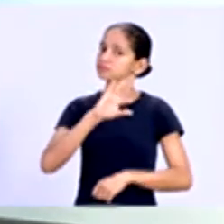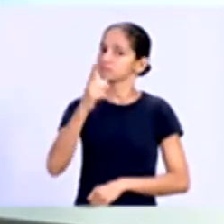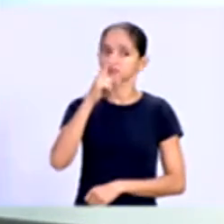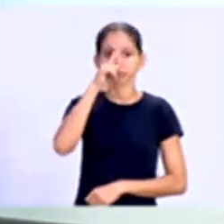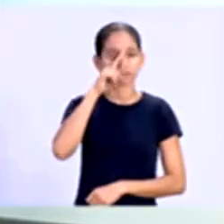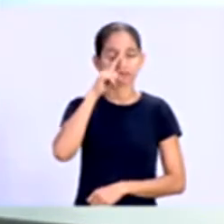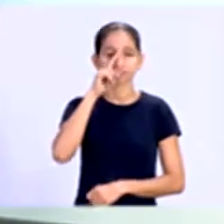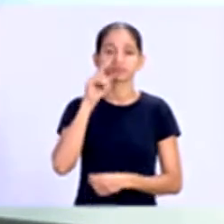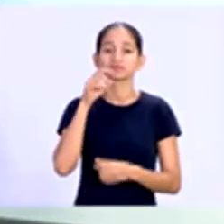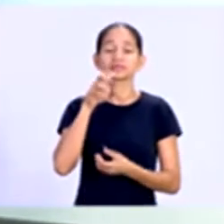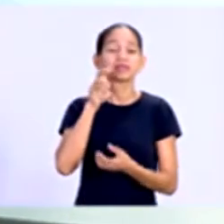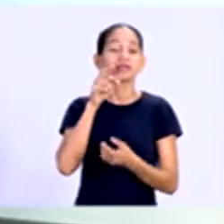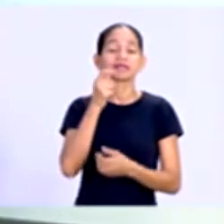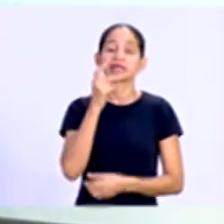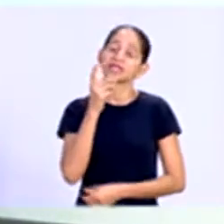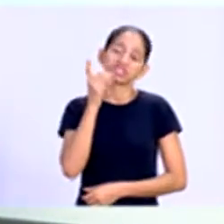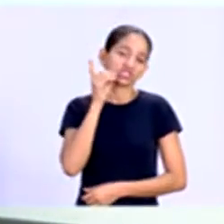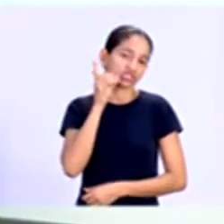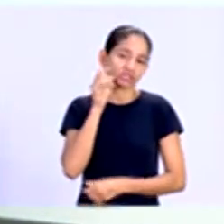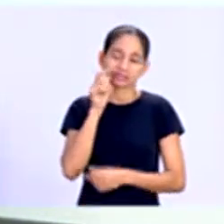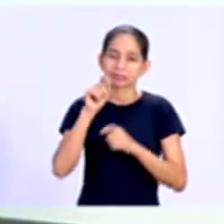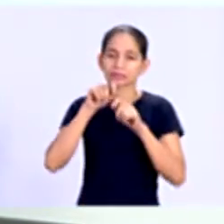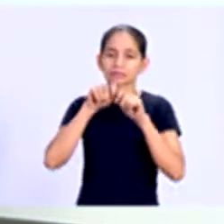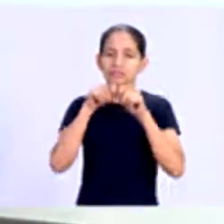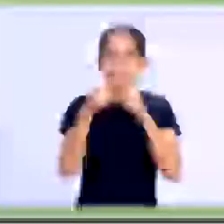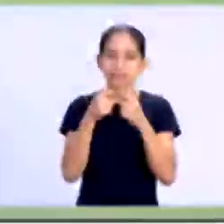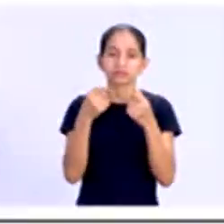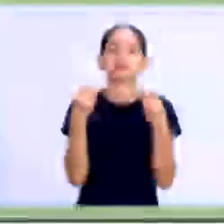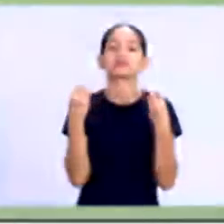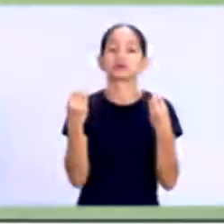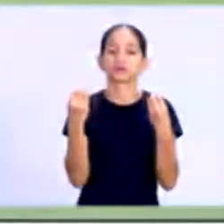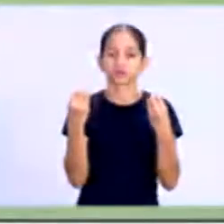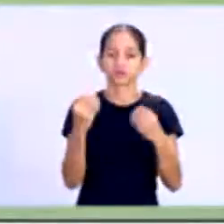ter quebrado os dentes, por exemplo.